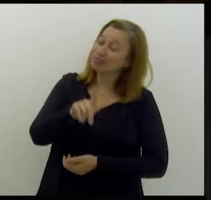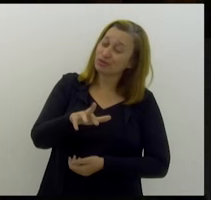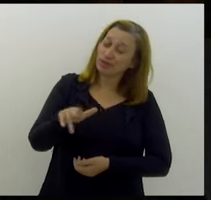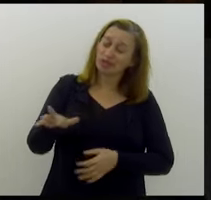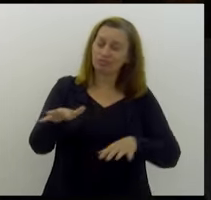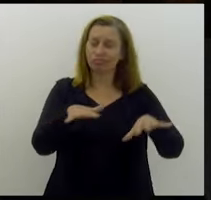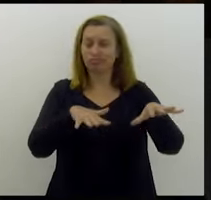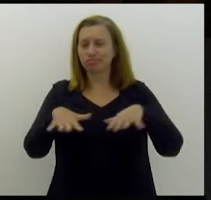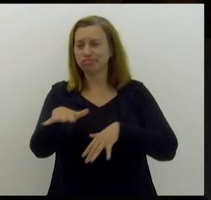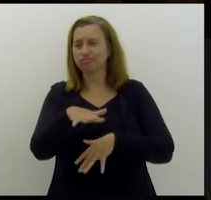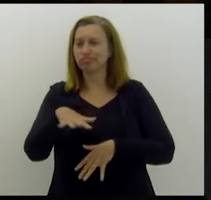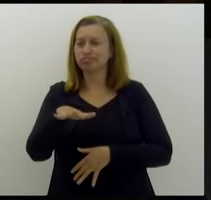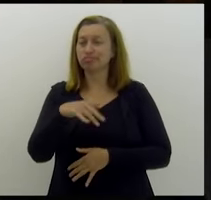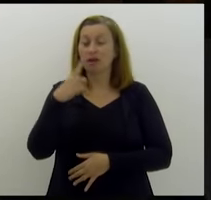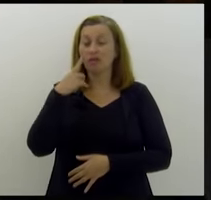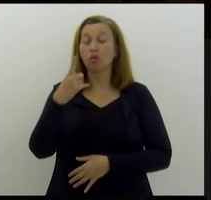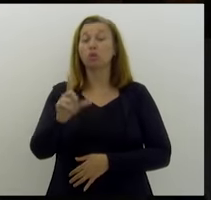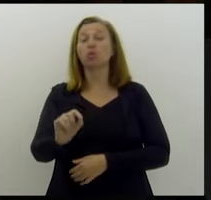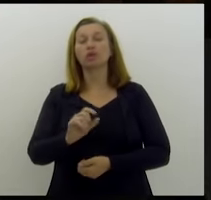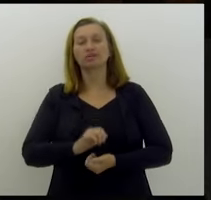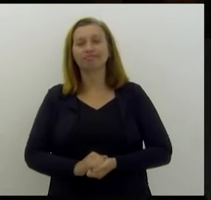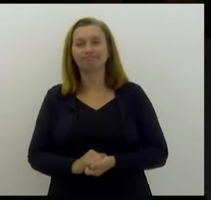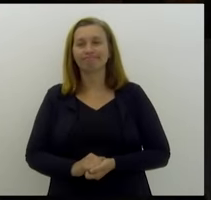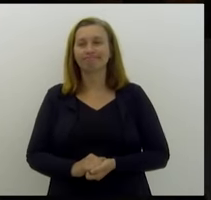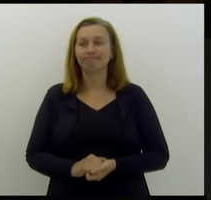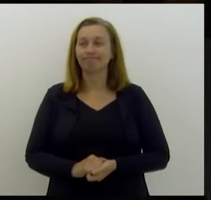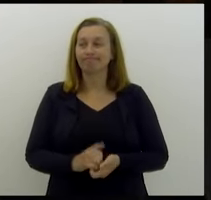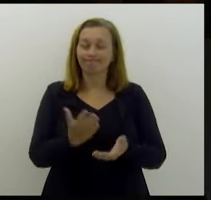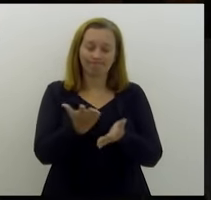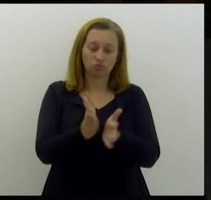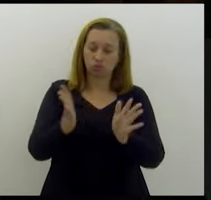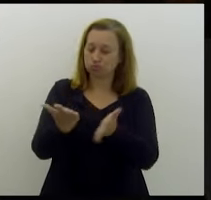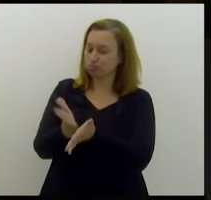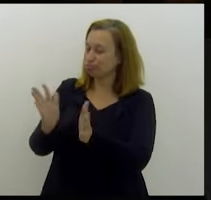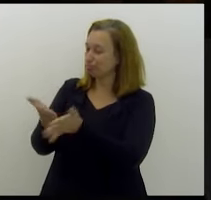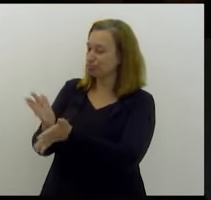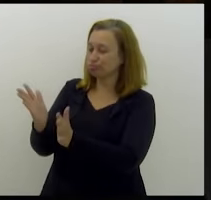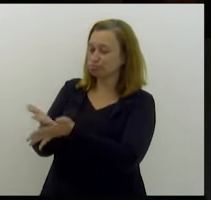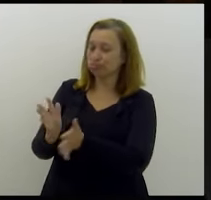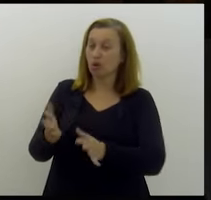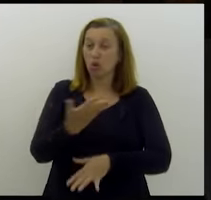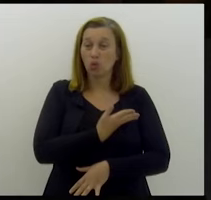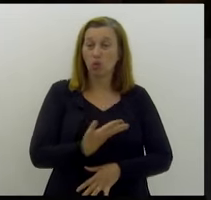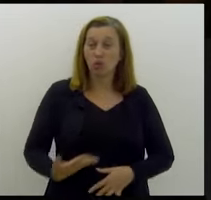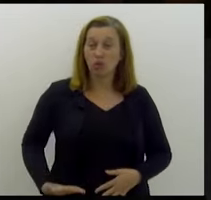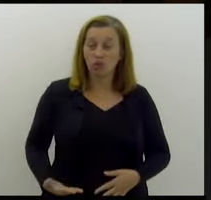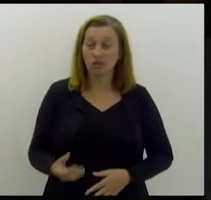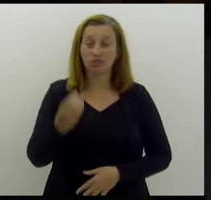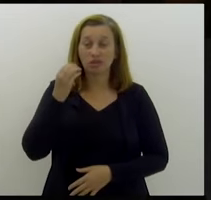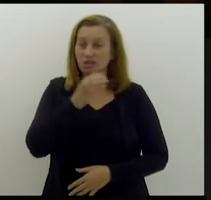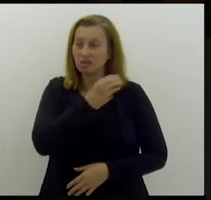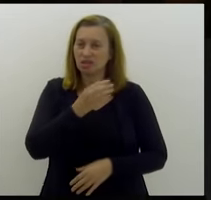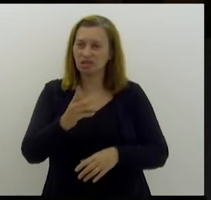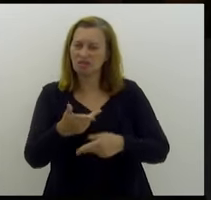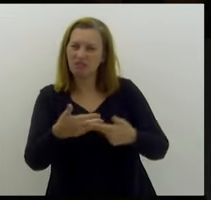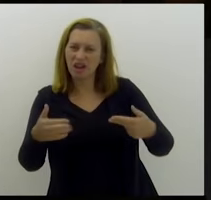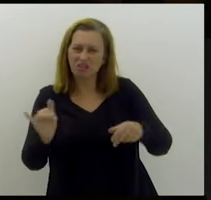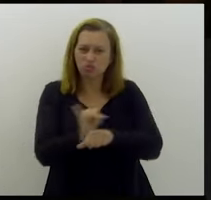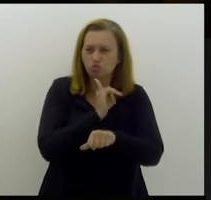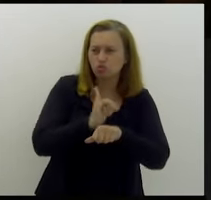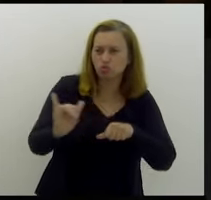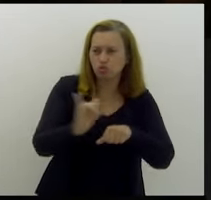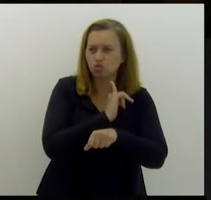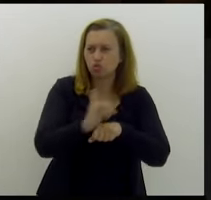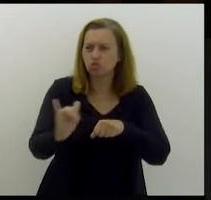O que que a gente está assistindo é um desmonte o governo Cláudio Castro que montou vários esquemas que